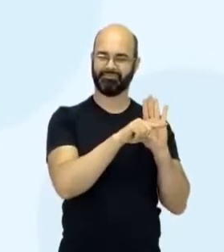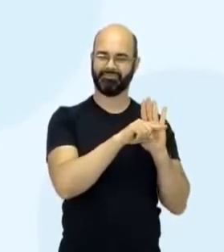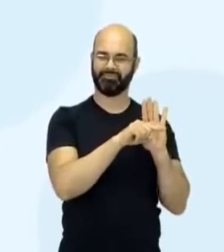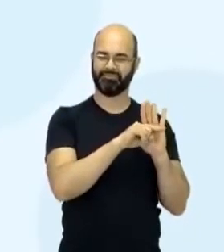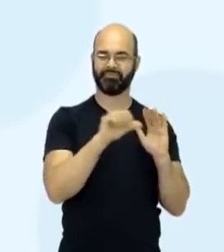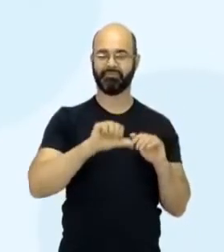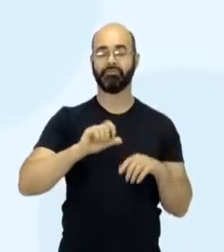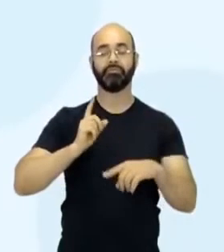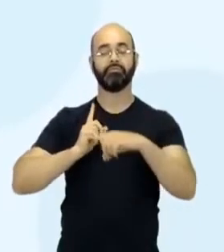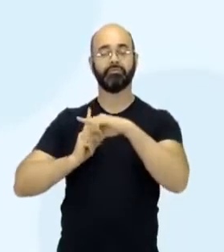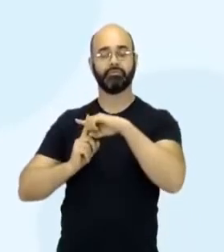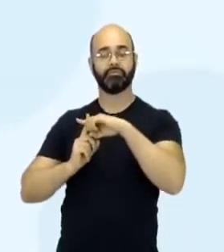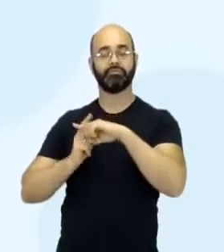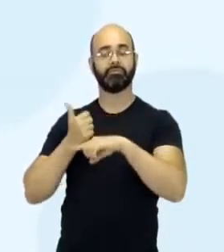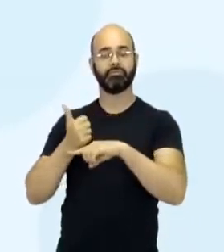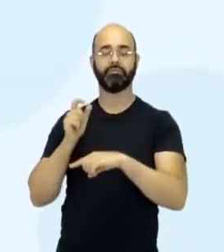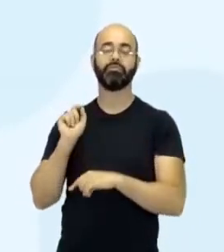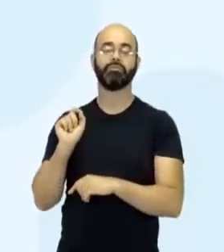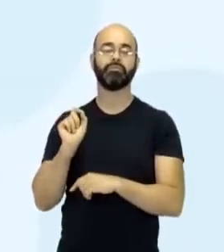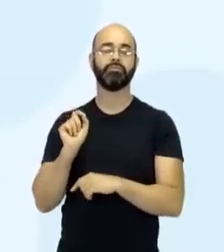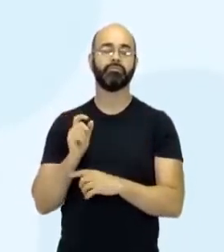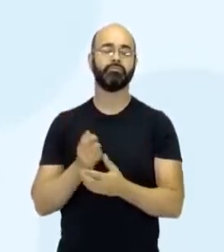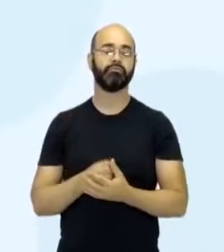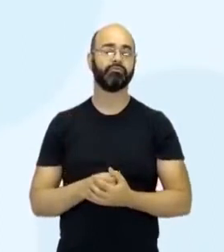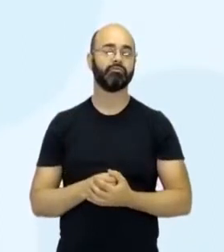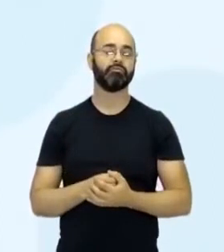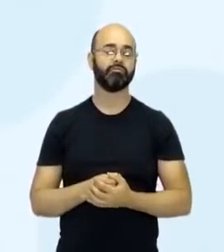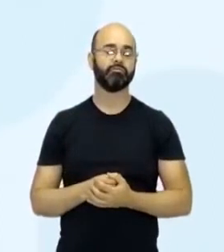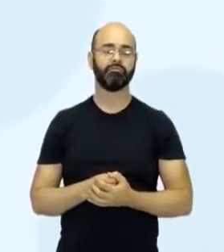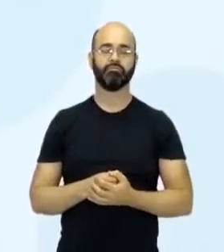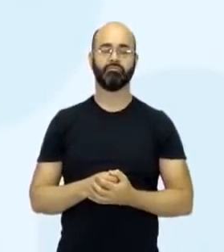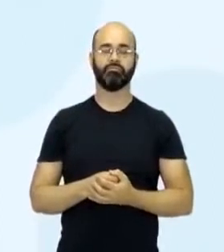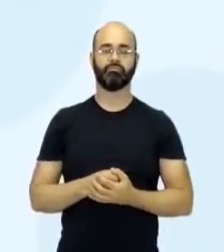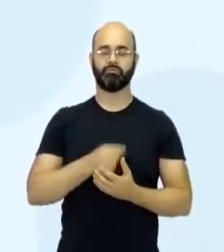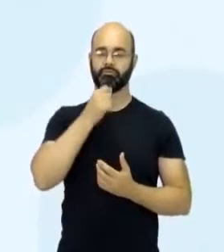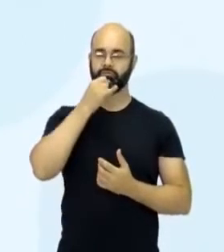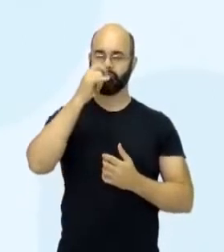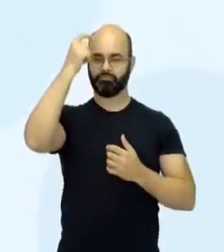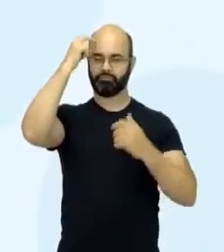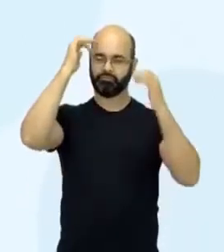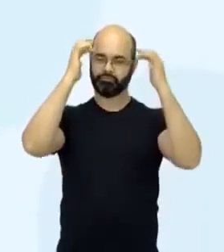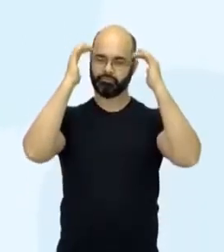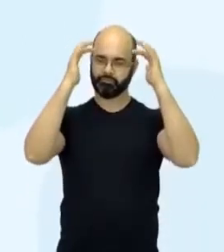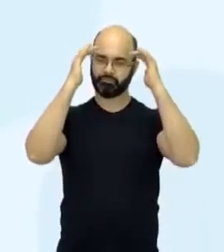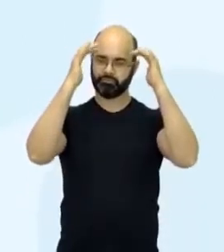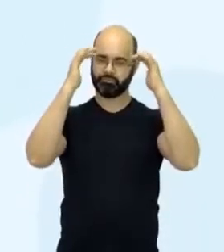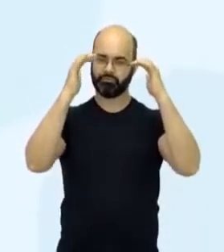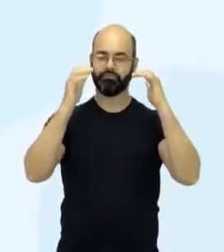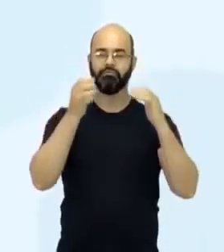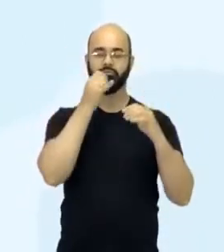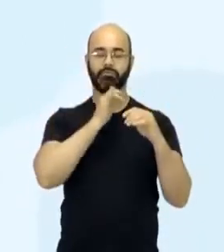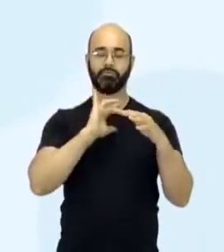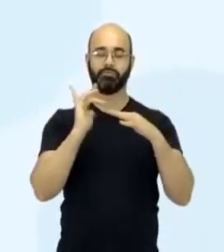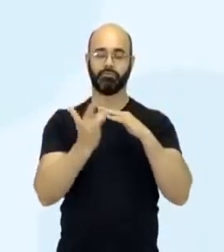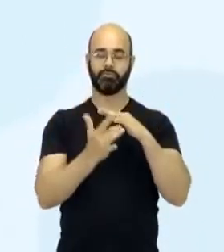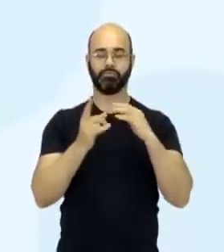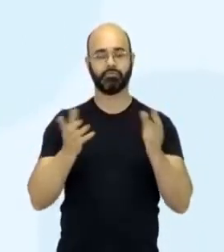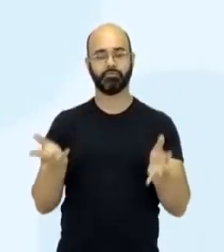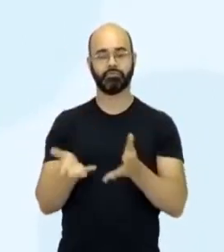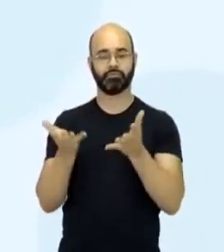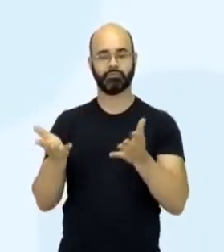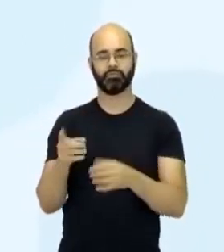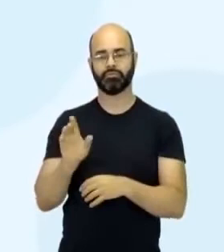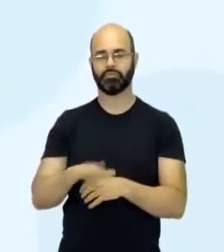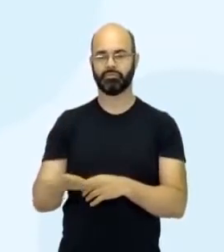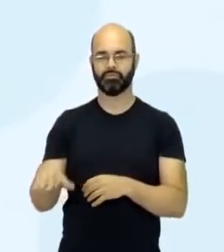as vantagens. Então, quais são as vantagens? Vantagens cognitivas. As redes sociais estimulam o